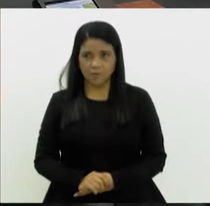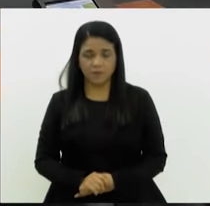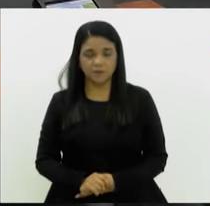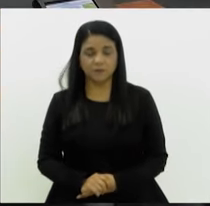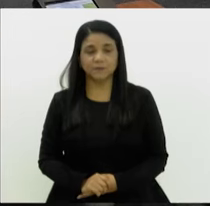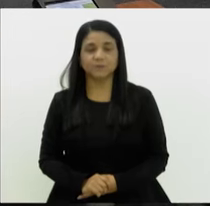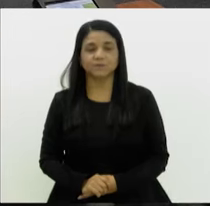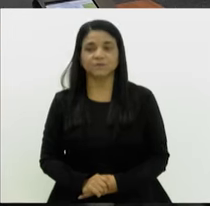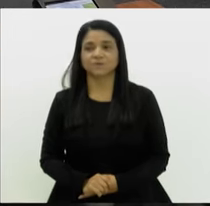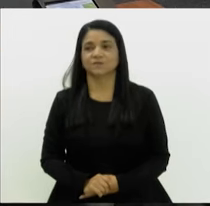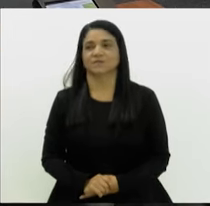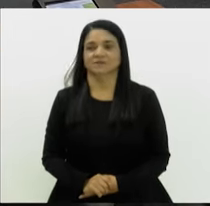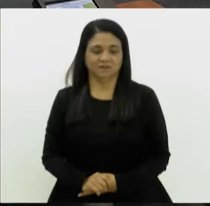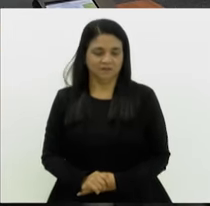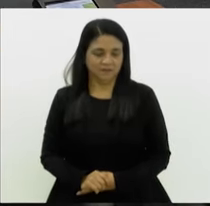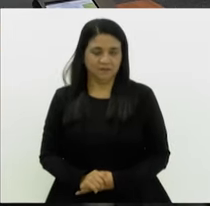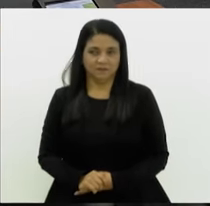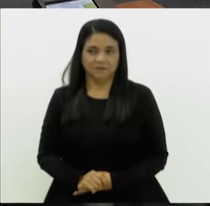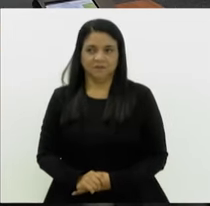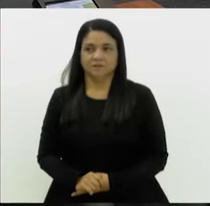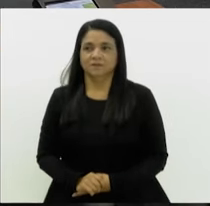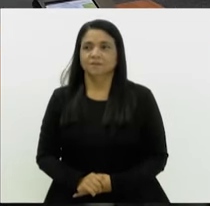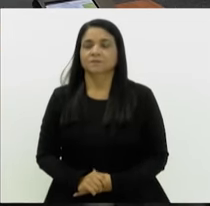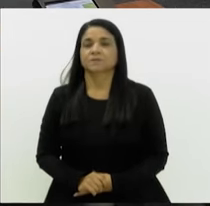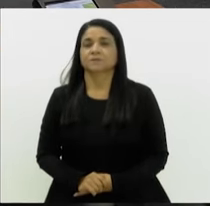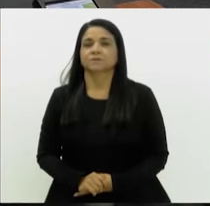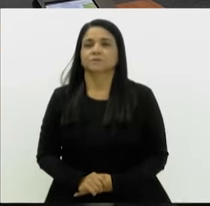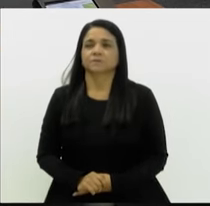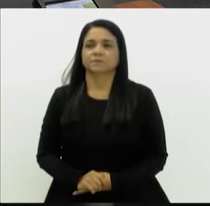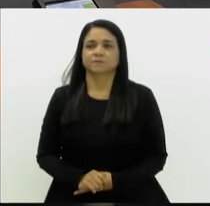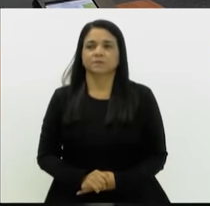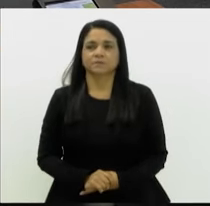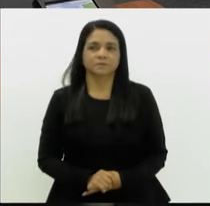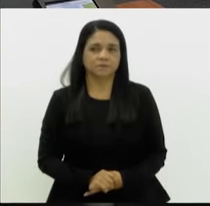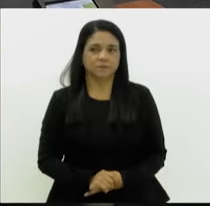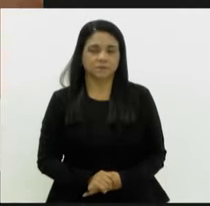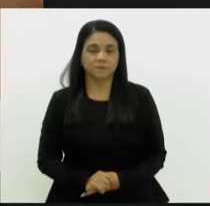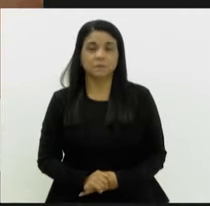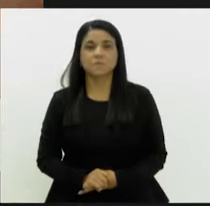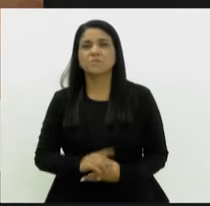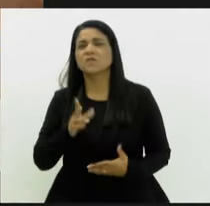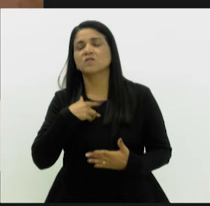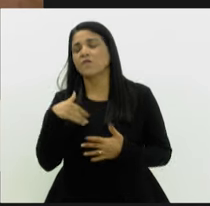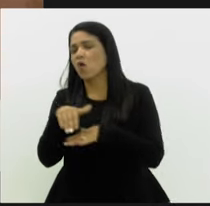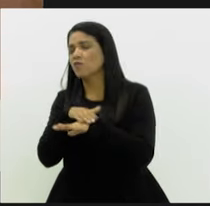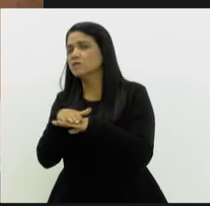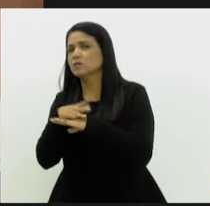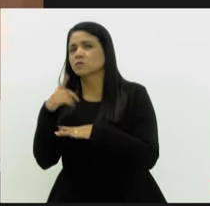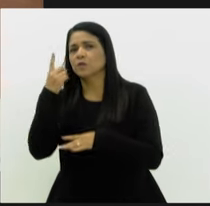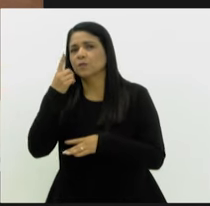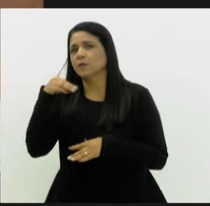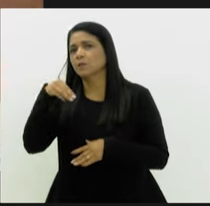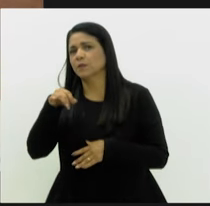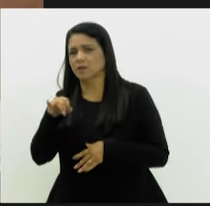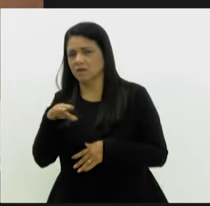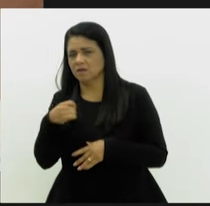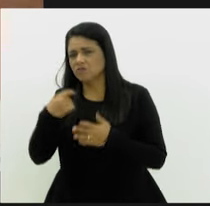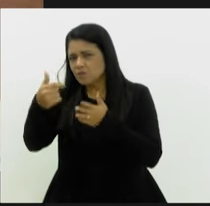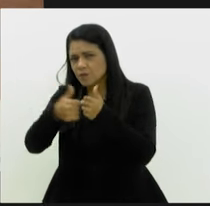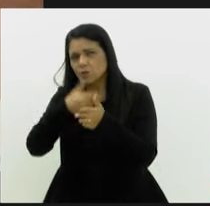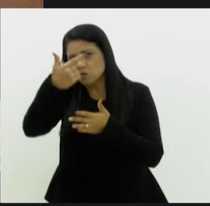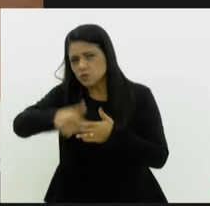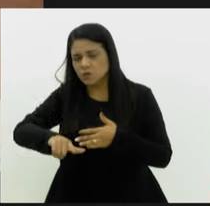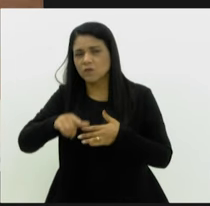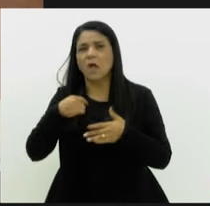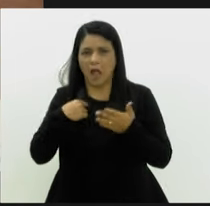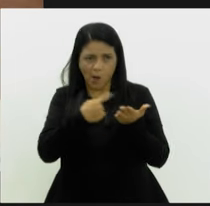Deputado Chico, perdão, estava falando com o deputado Mink, repita sua pergunta. Se tem acordo sobre esse projeto? Teve